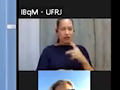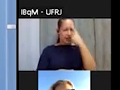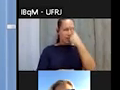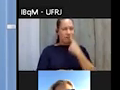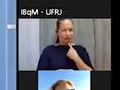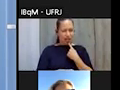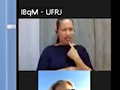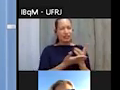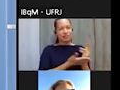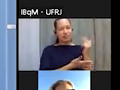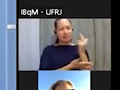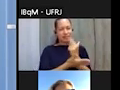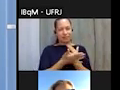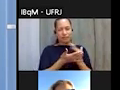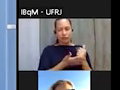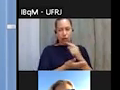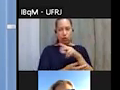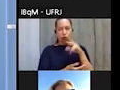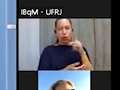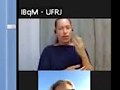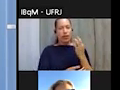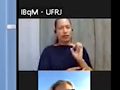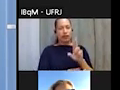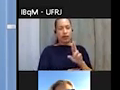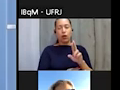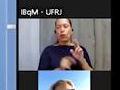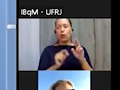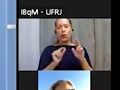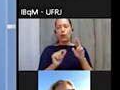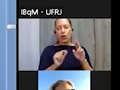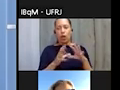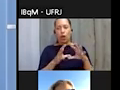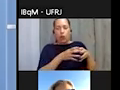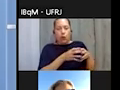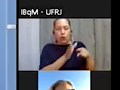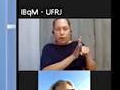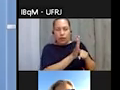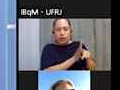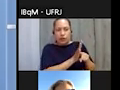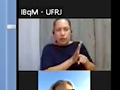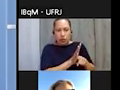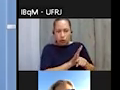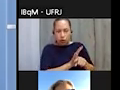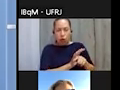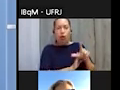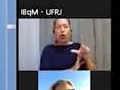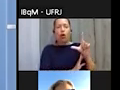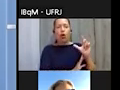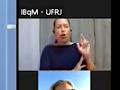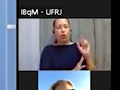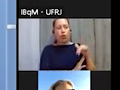do Peter Brand, que mostra o conjunto de pesquisadores, certamente Lund é um deles,